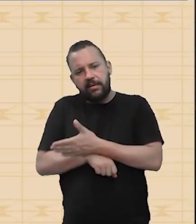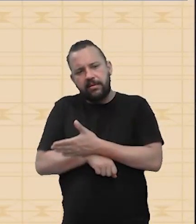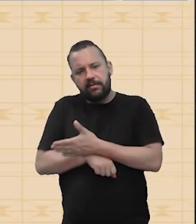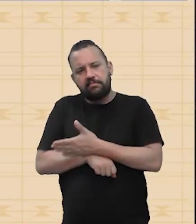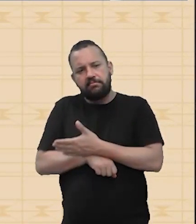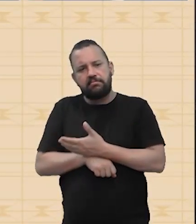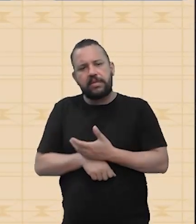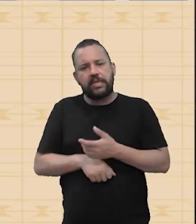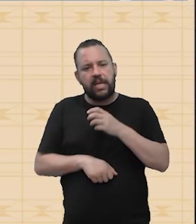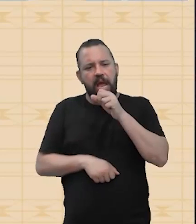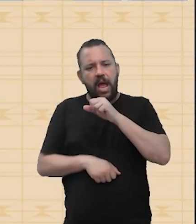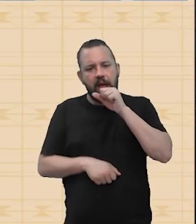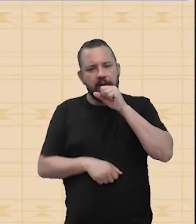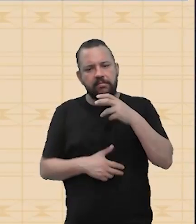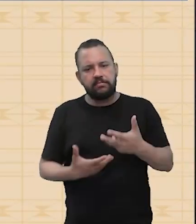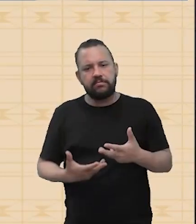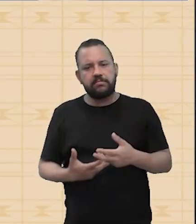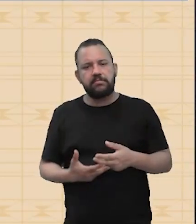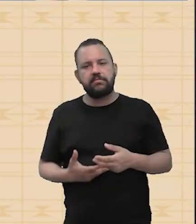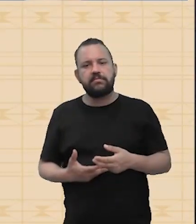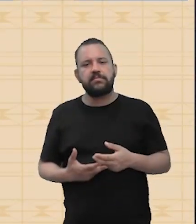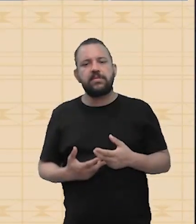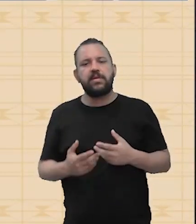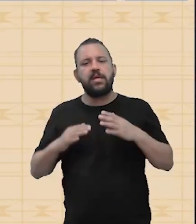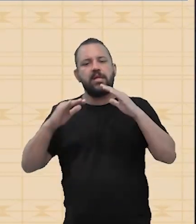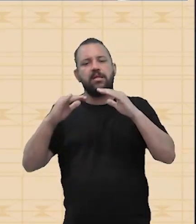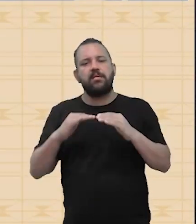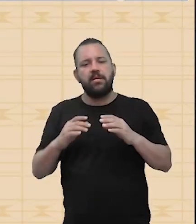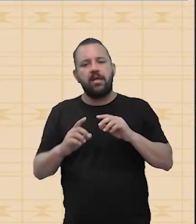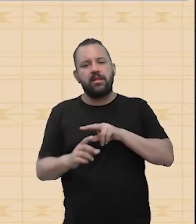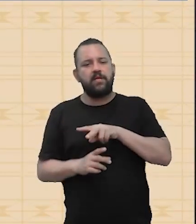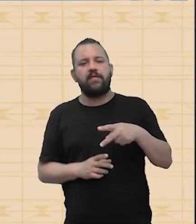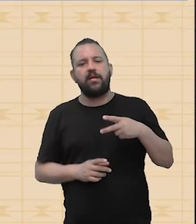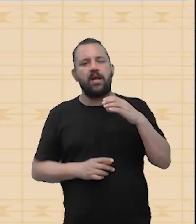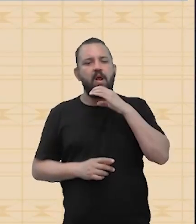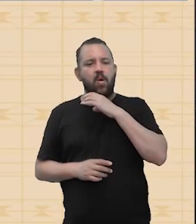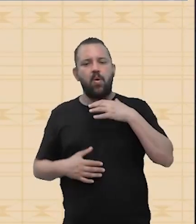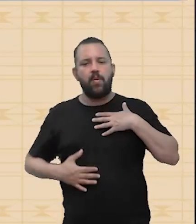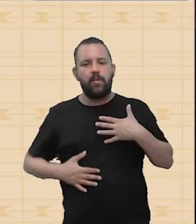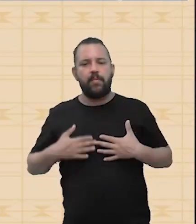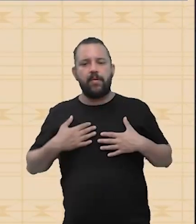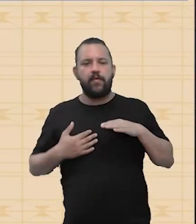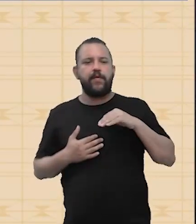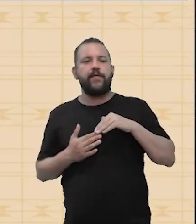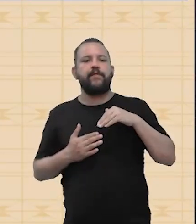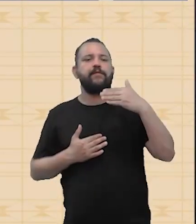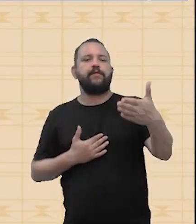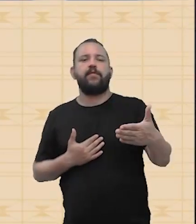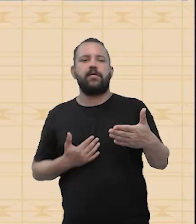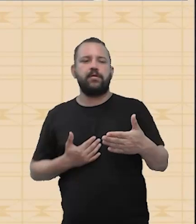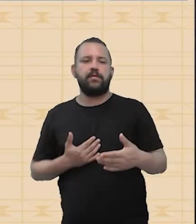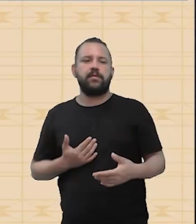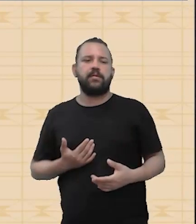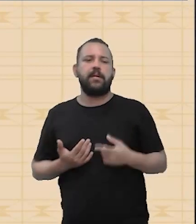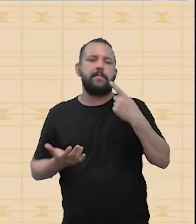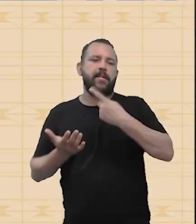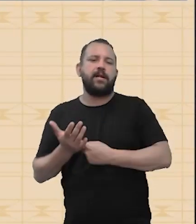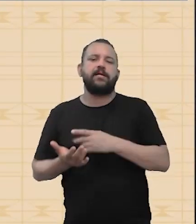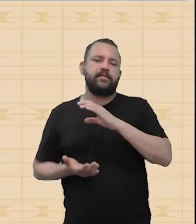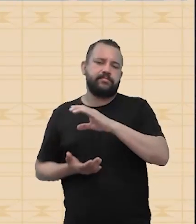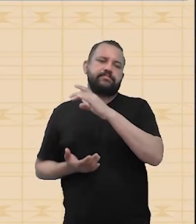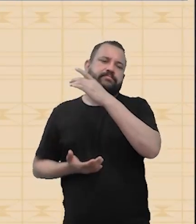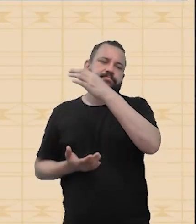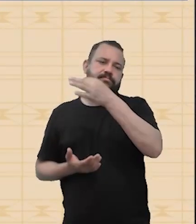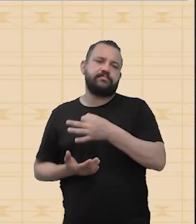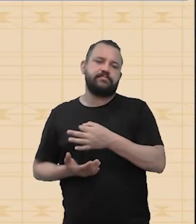nada de material denso. Diminui a taxa de transferência de calor do corpo humano para o meio externo. Exatamente, ou seja, ele impede essa